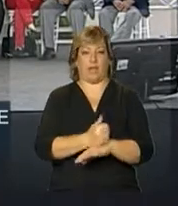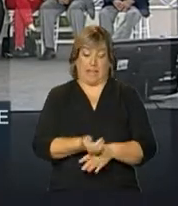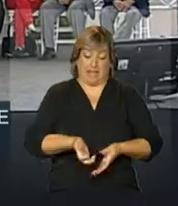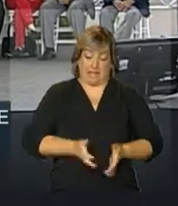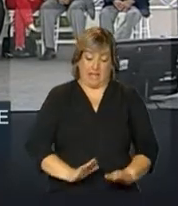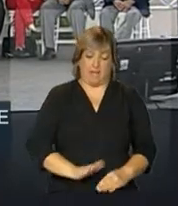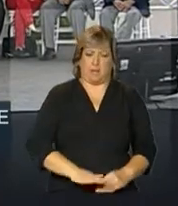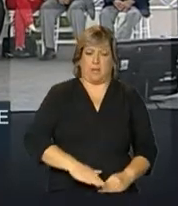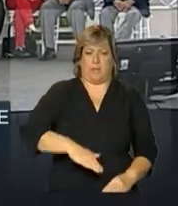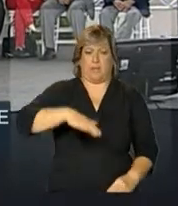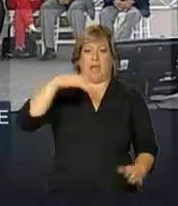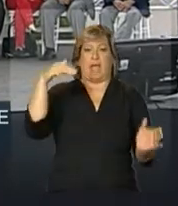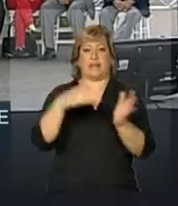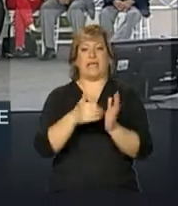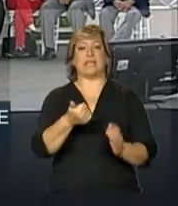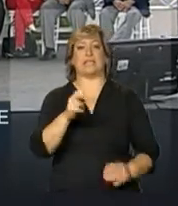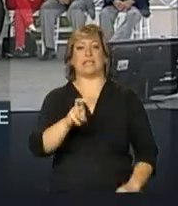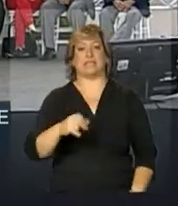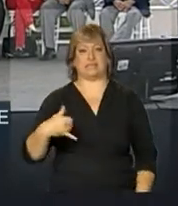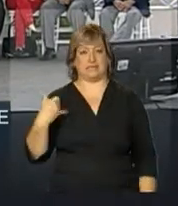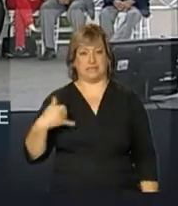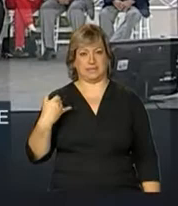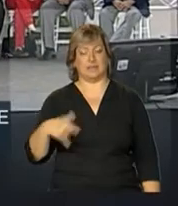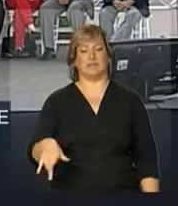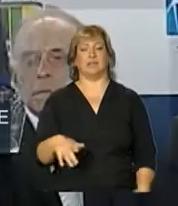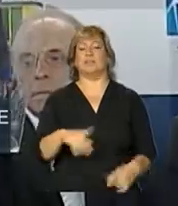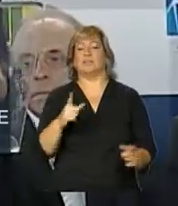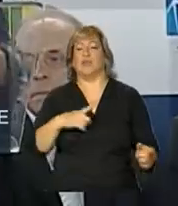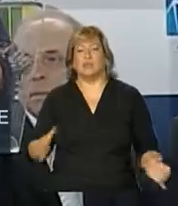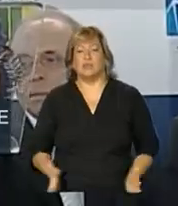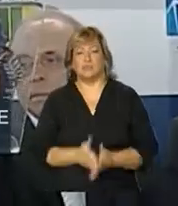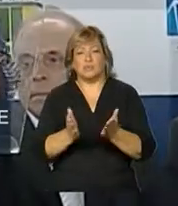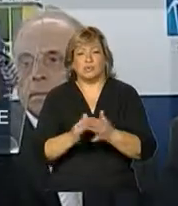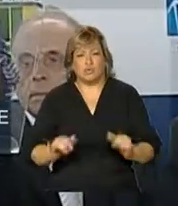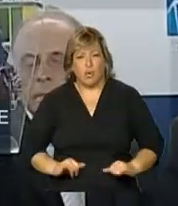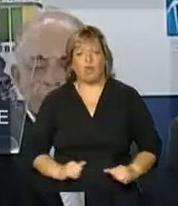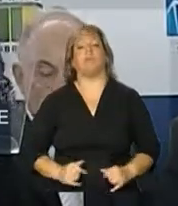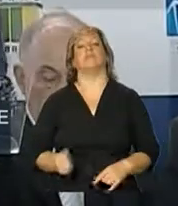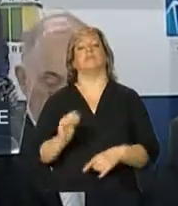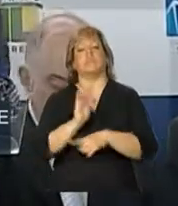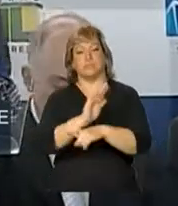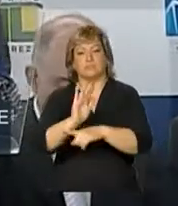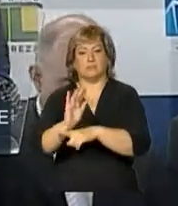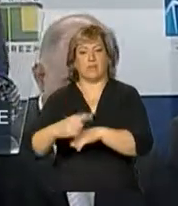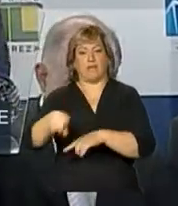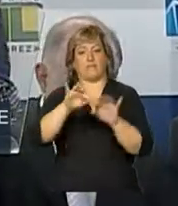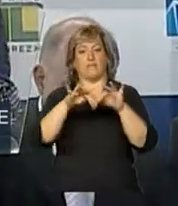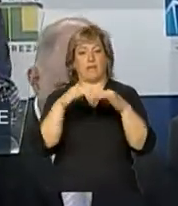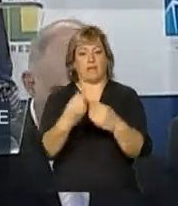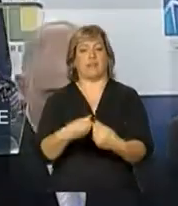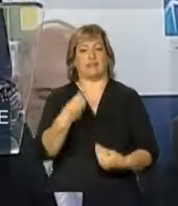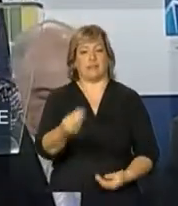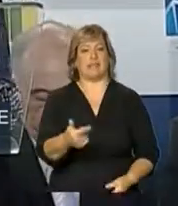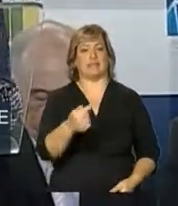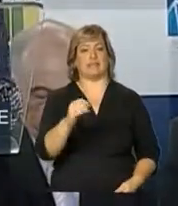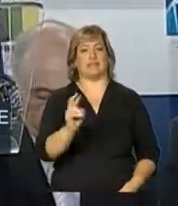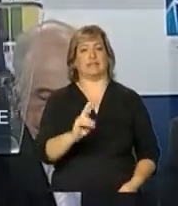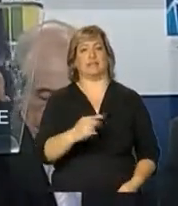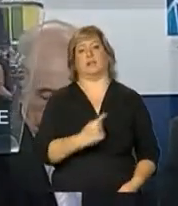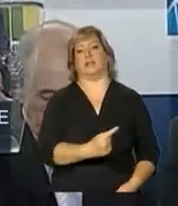15 anos, que concentram a extrema pobreza. Com isso, nós demos um